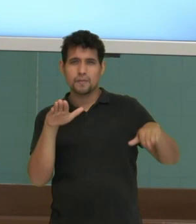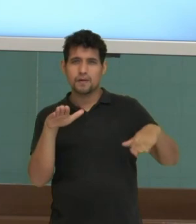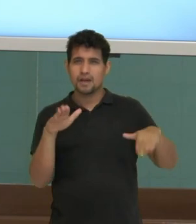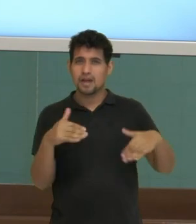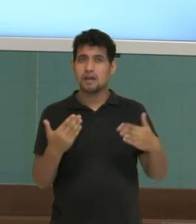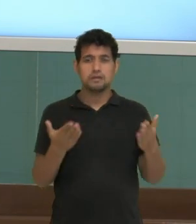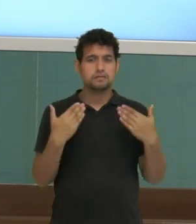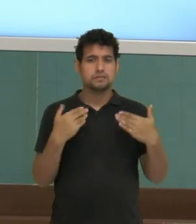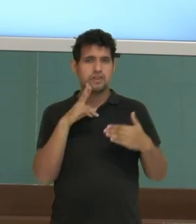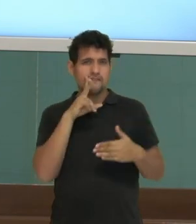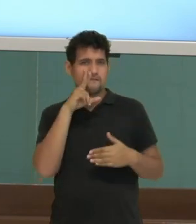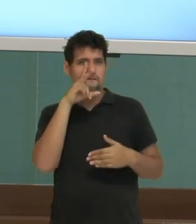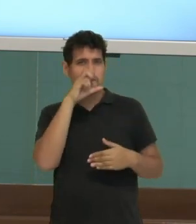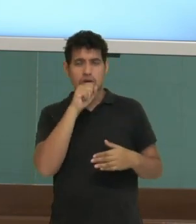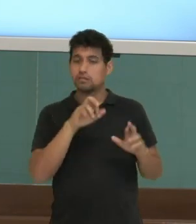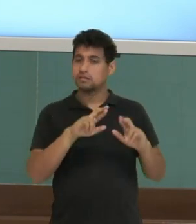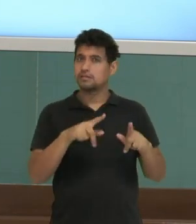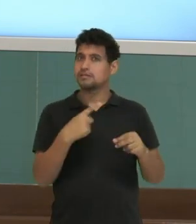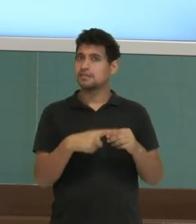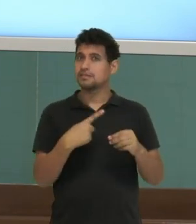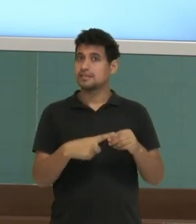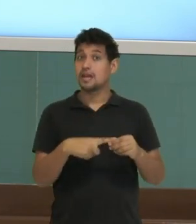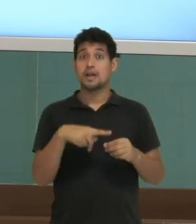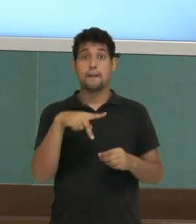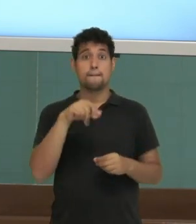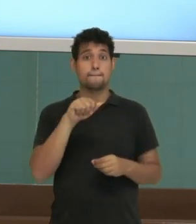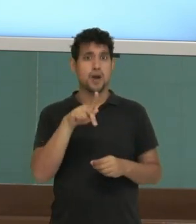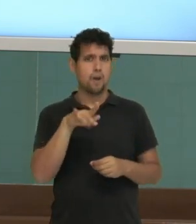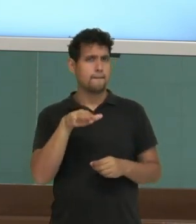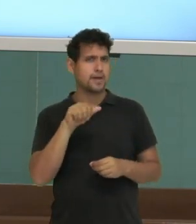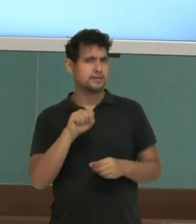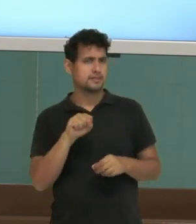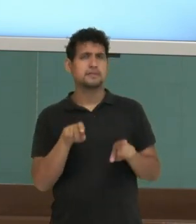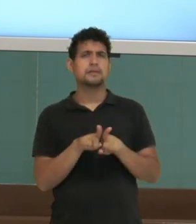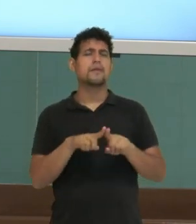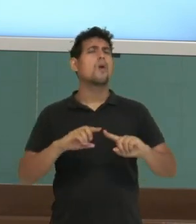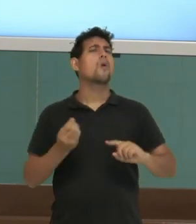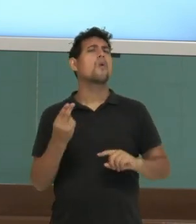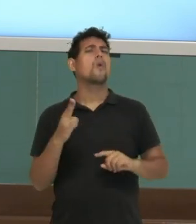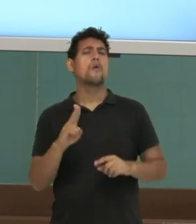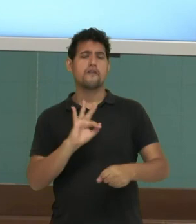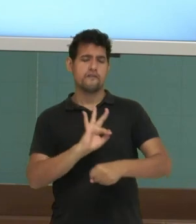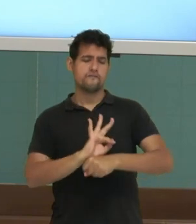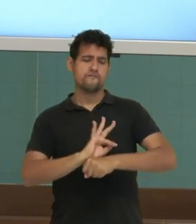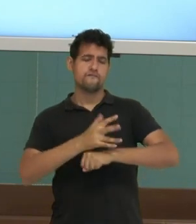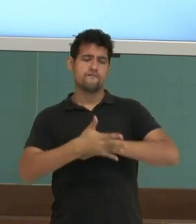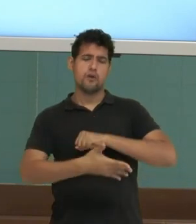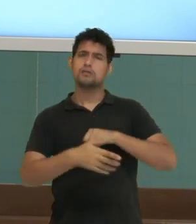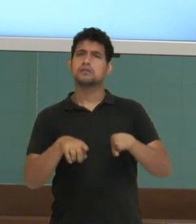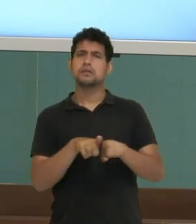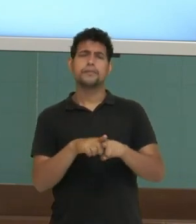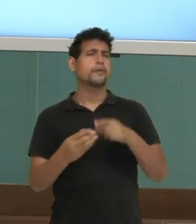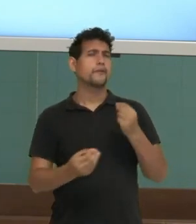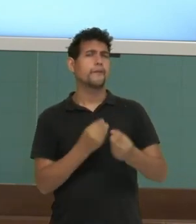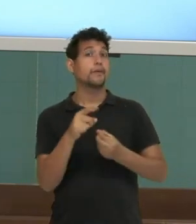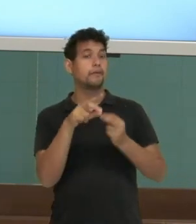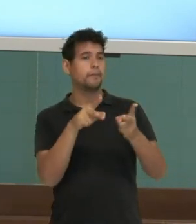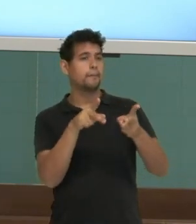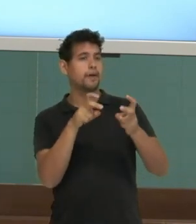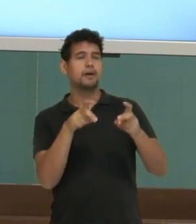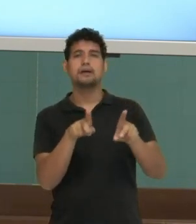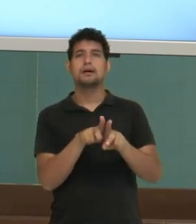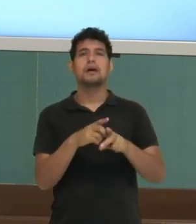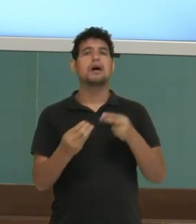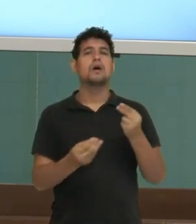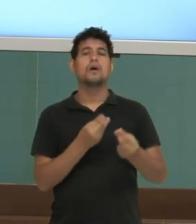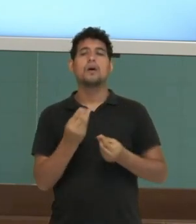mais intenso que na cidade de Palmas, por exemplo, ou lá em Foz do Iguaçu? Então vocês vão perceber